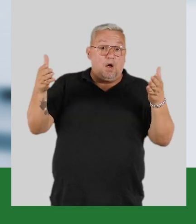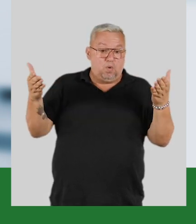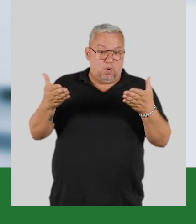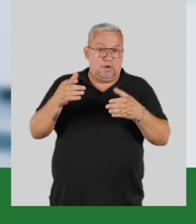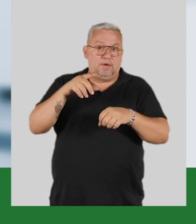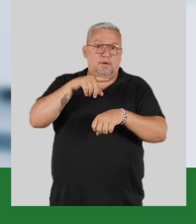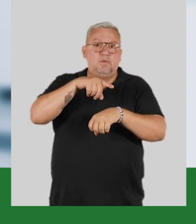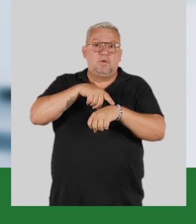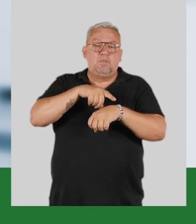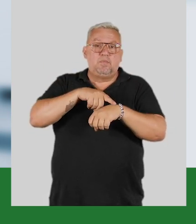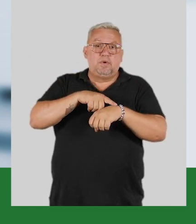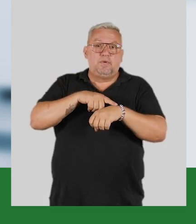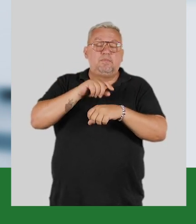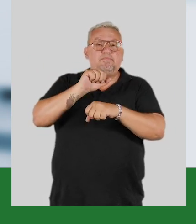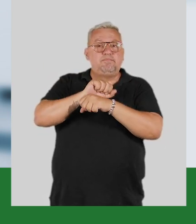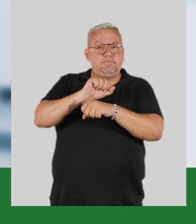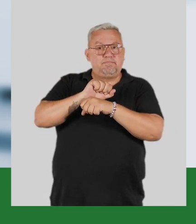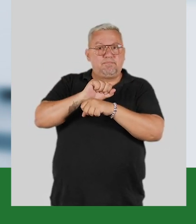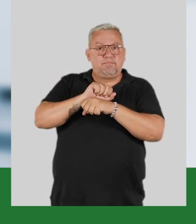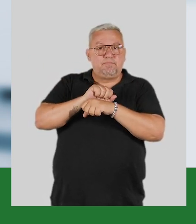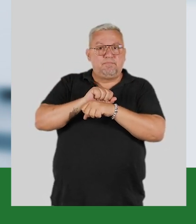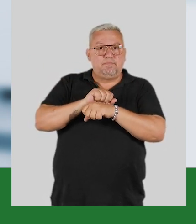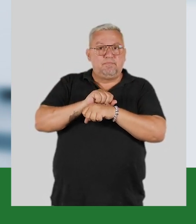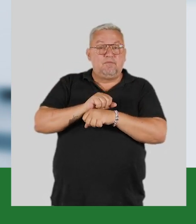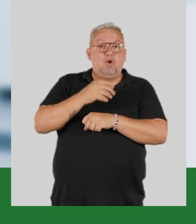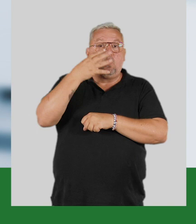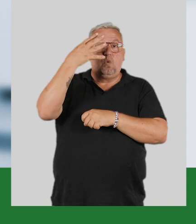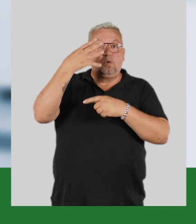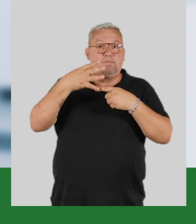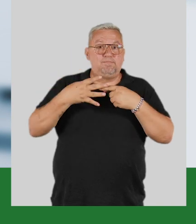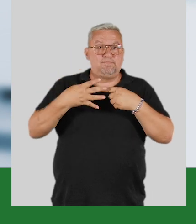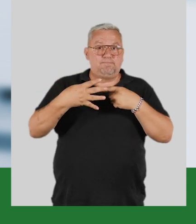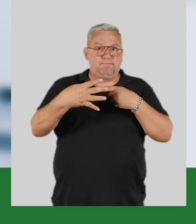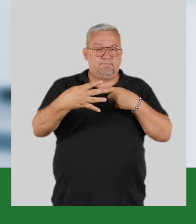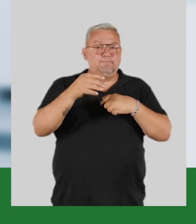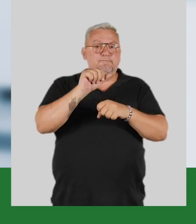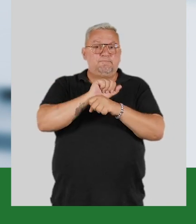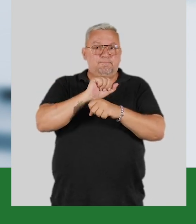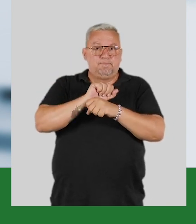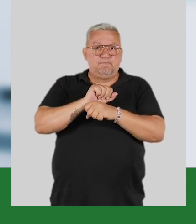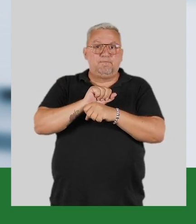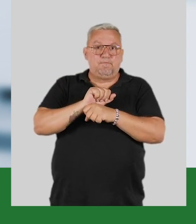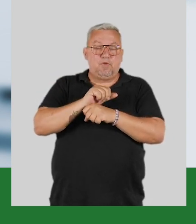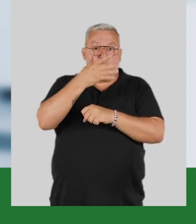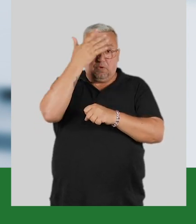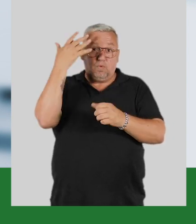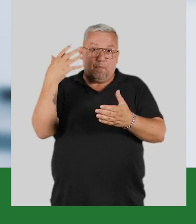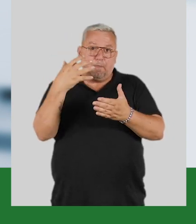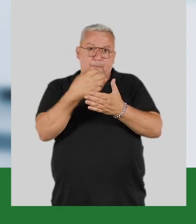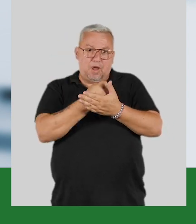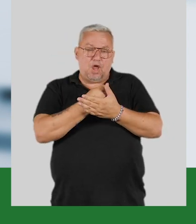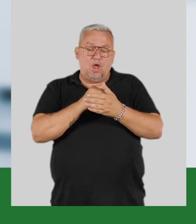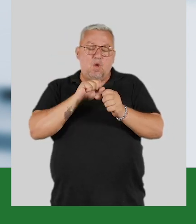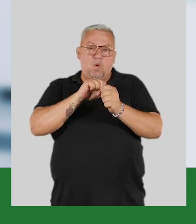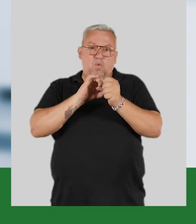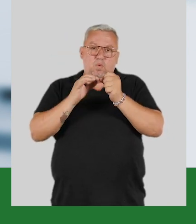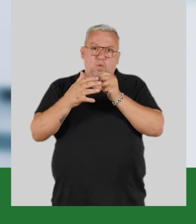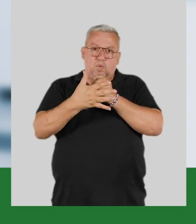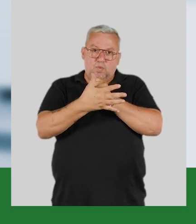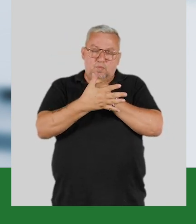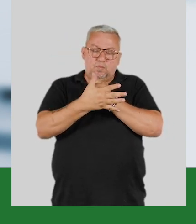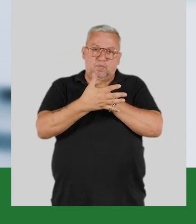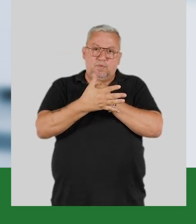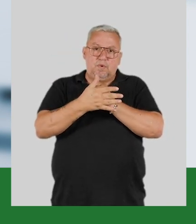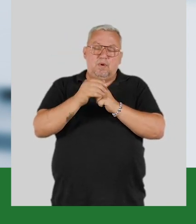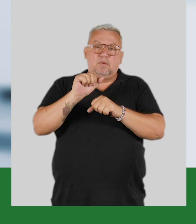neste momento é que se espere pelo menos 4 semanas desde que a pessoa pegou a doença, manifestou o início dos sintomas da